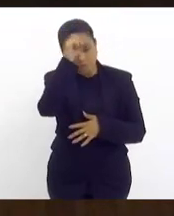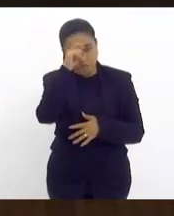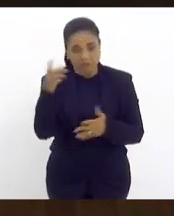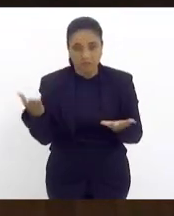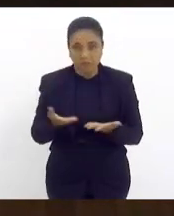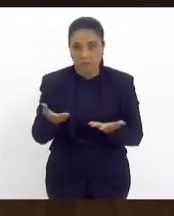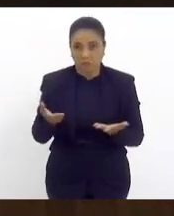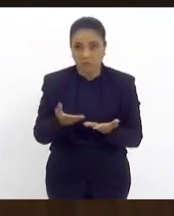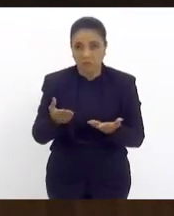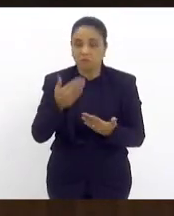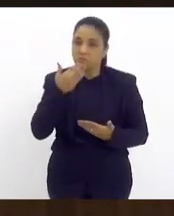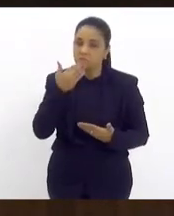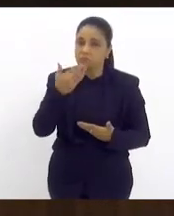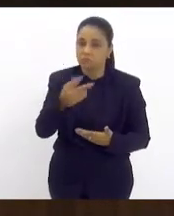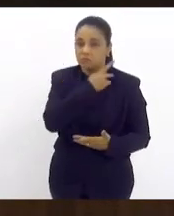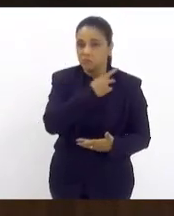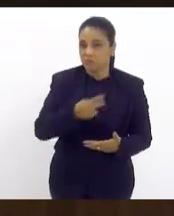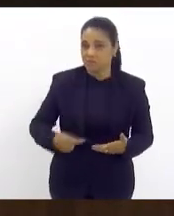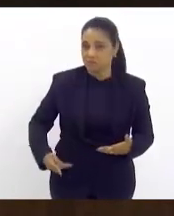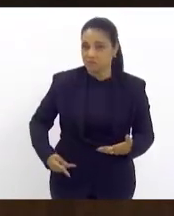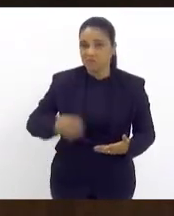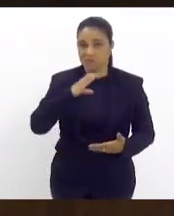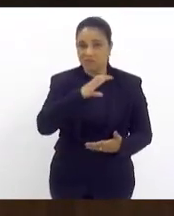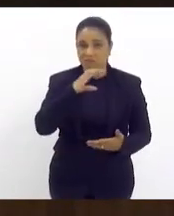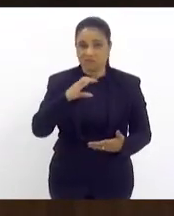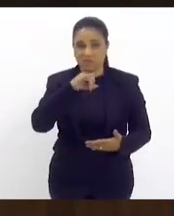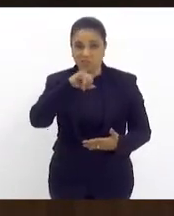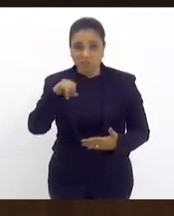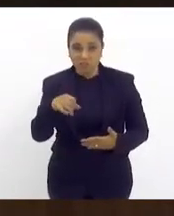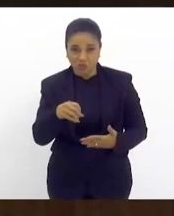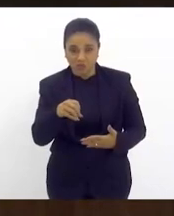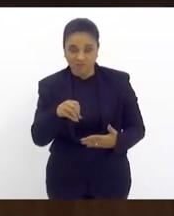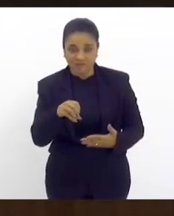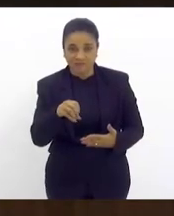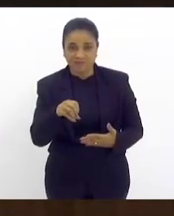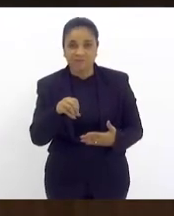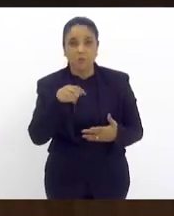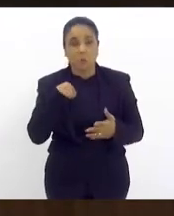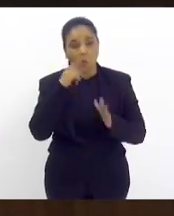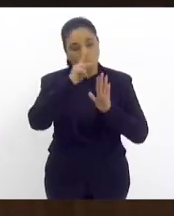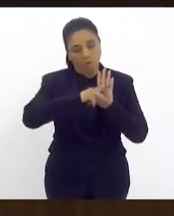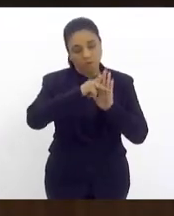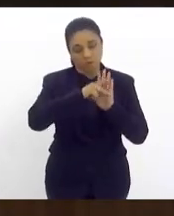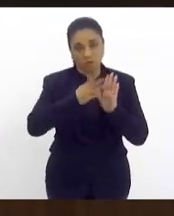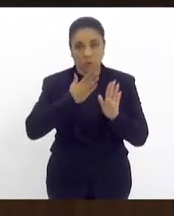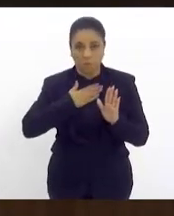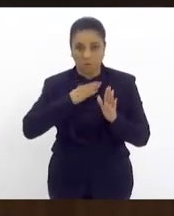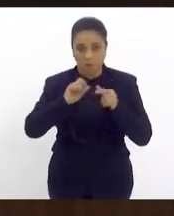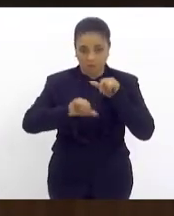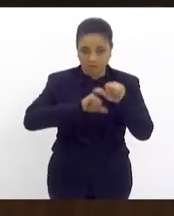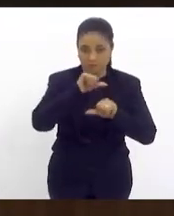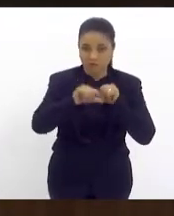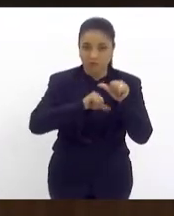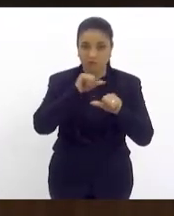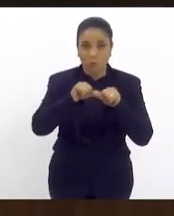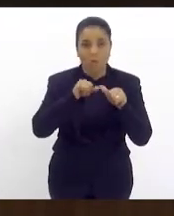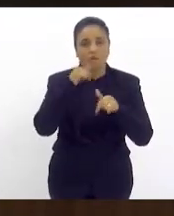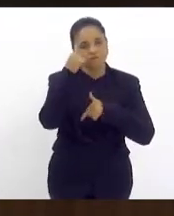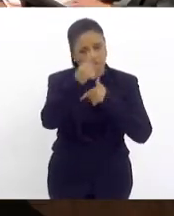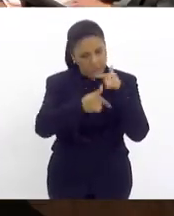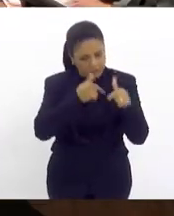pedir ao presidente aqui da da ccj para transformar o nosso projeto aí foi muito bem trabalhado